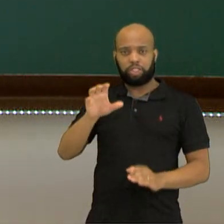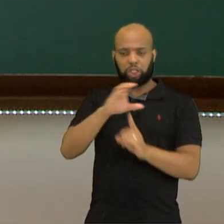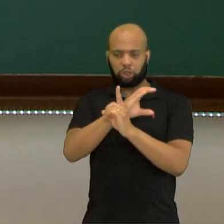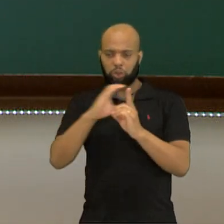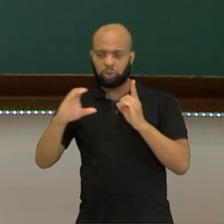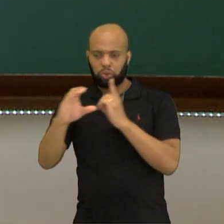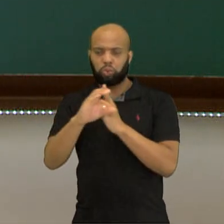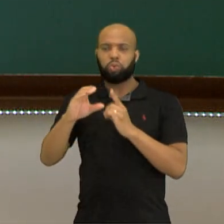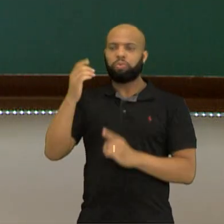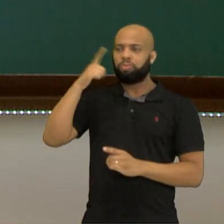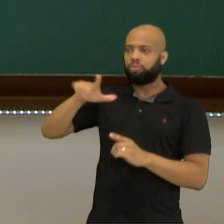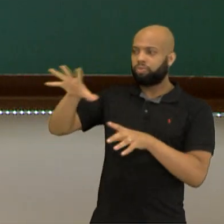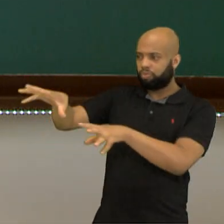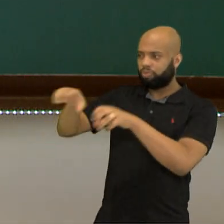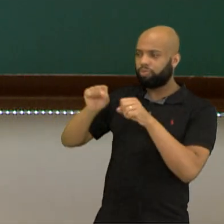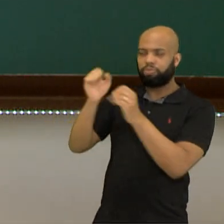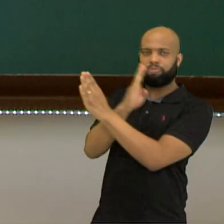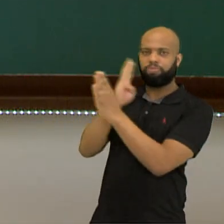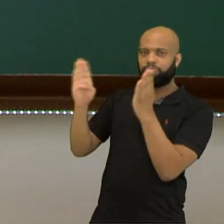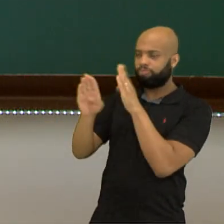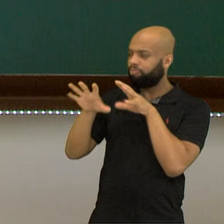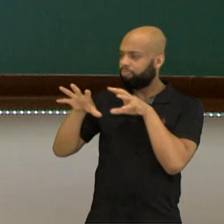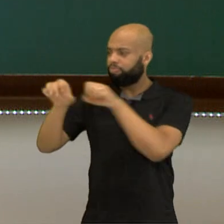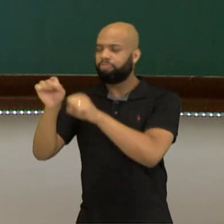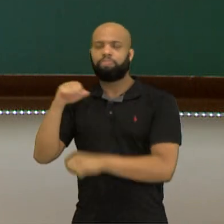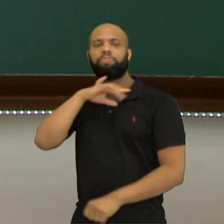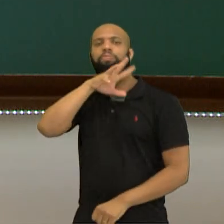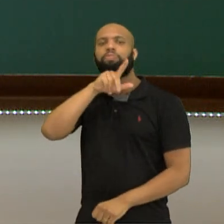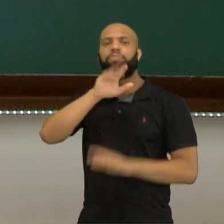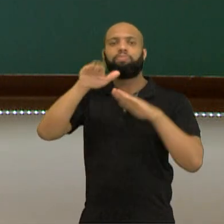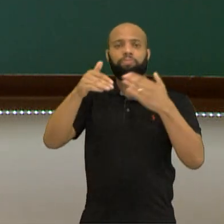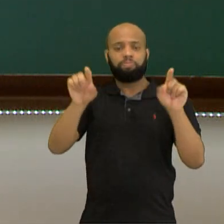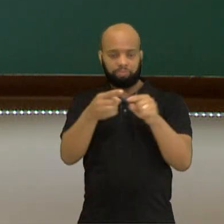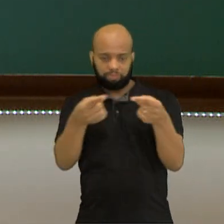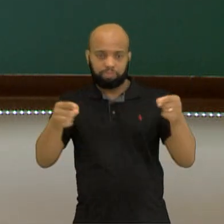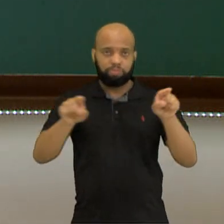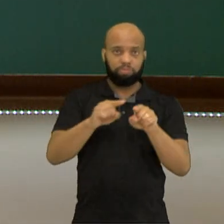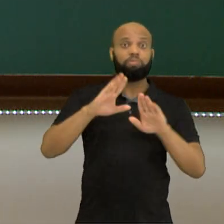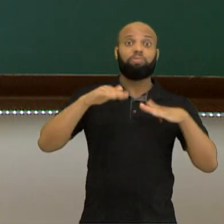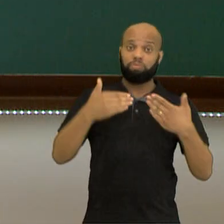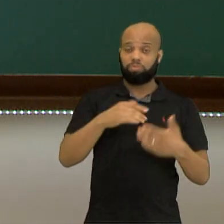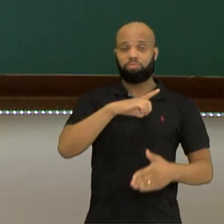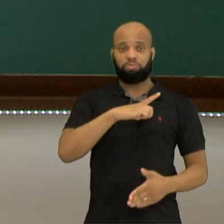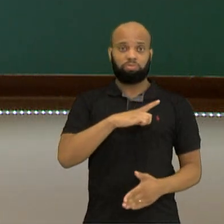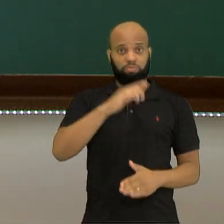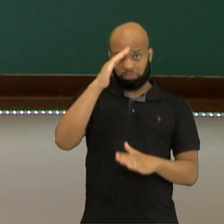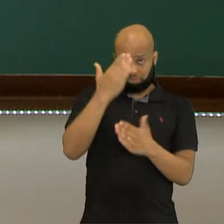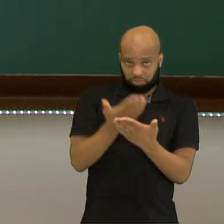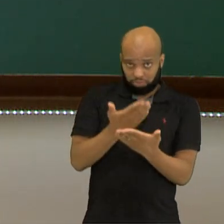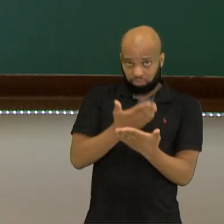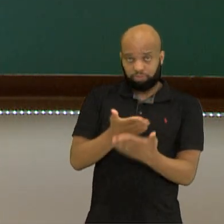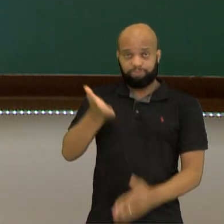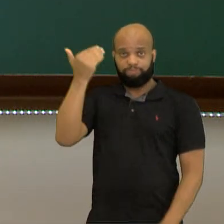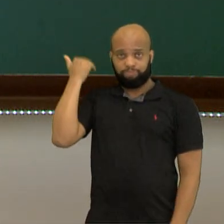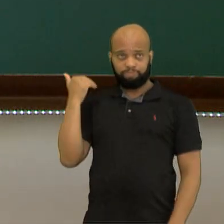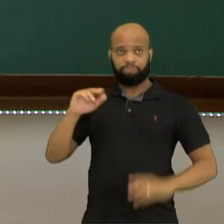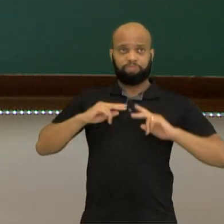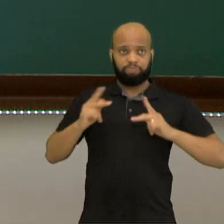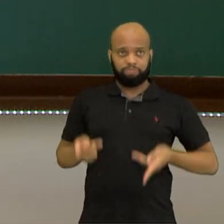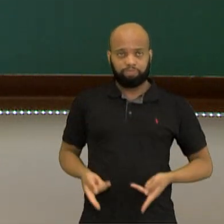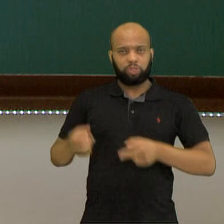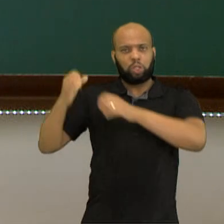o animal a ser caçado. Curioso, né? Então, a música, de certa maneira, acreditavam os homens primitivos